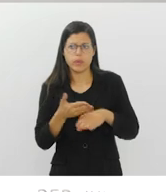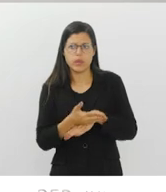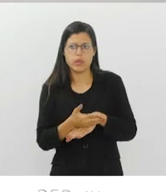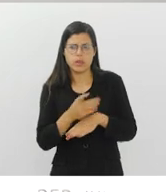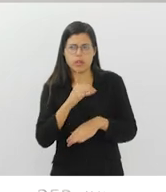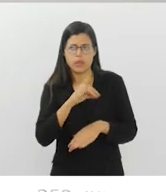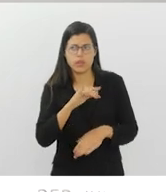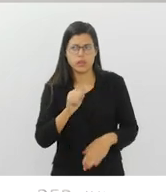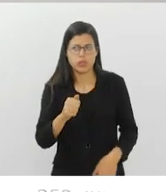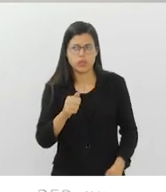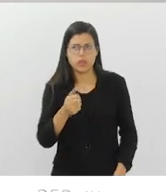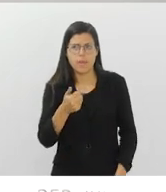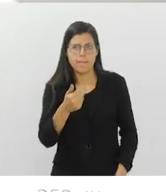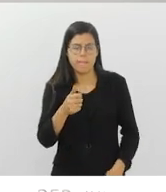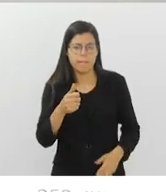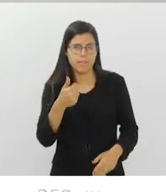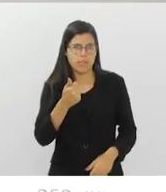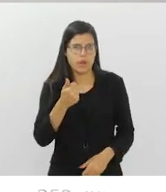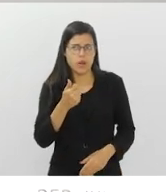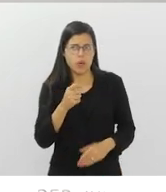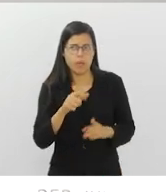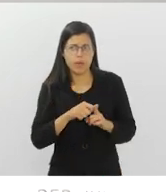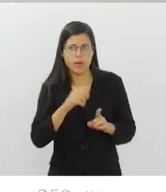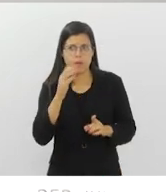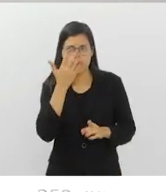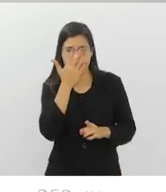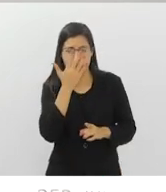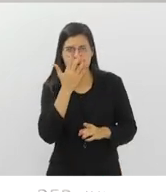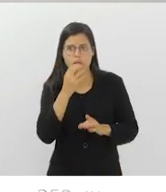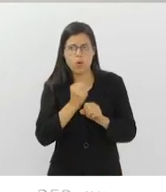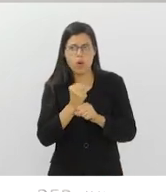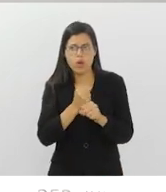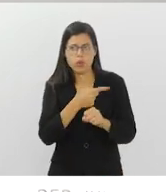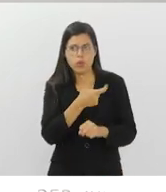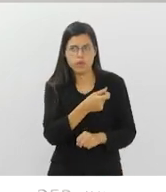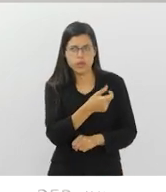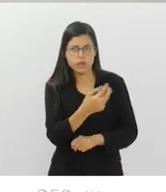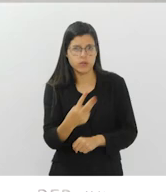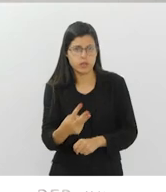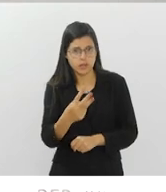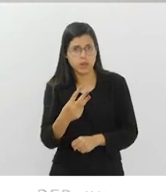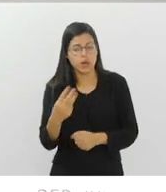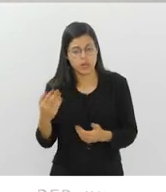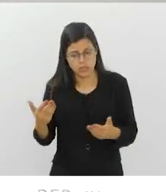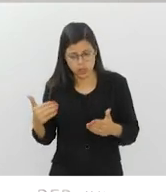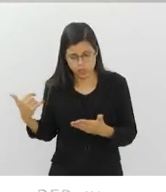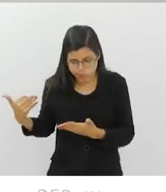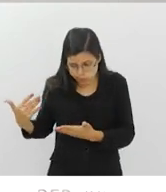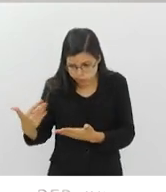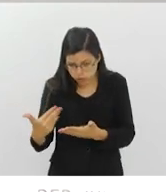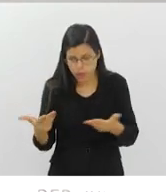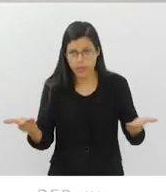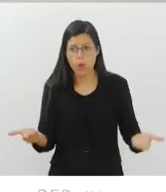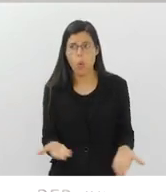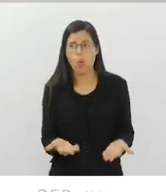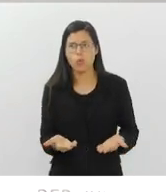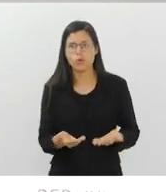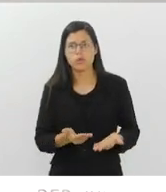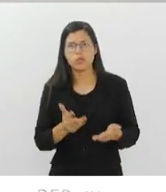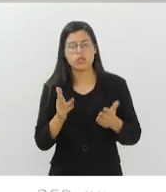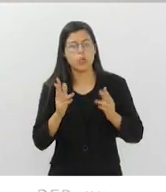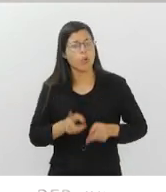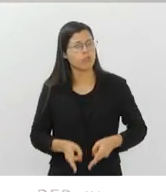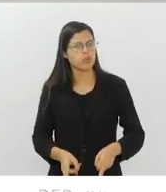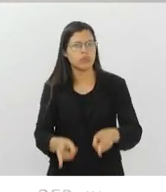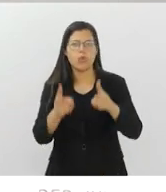de fevereiro de 2023, de 1 de fevereiro de 2023 até a data de hoje, é a mesma coisa, todo dia eu